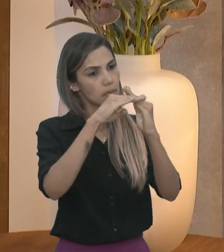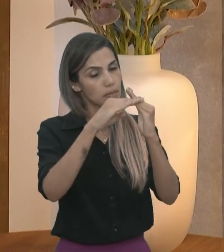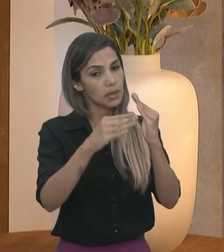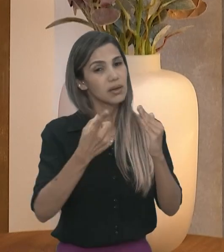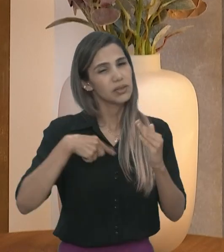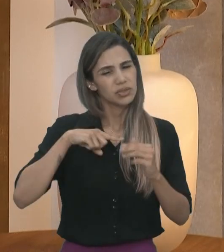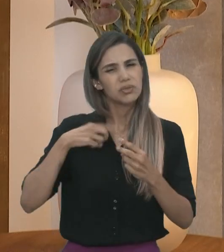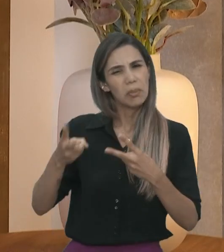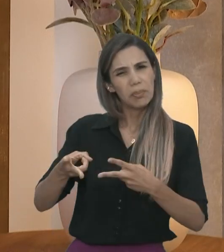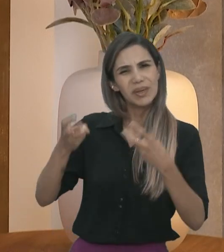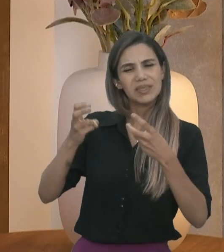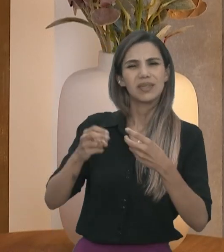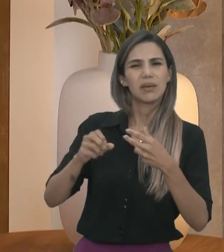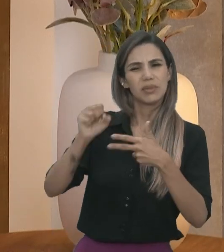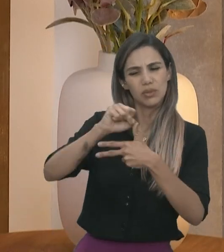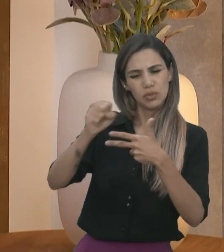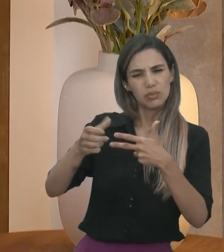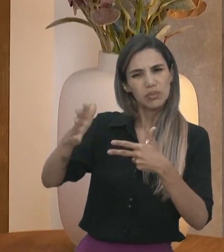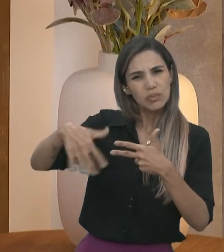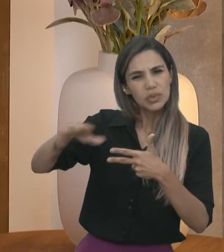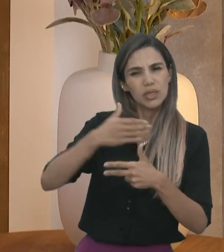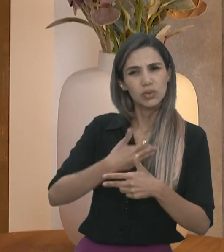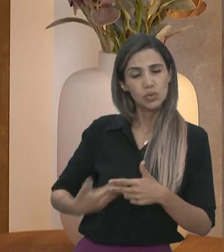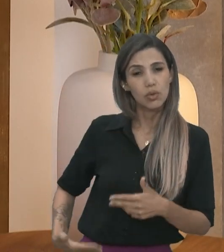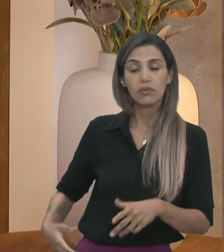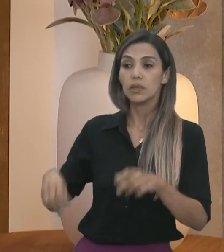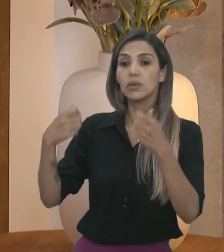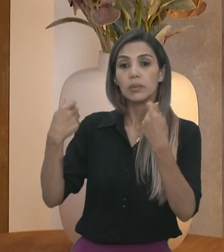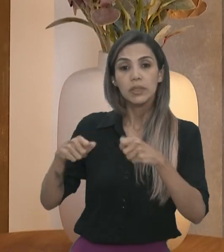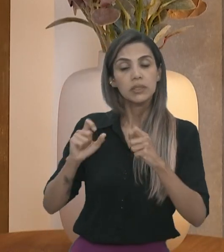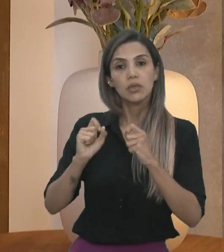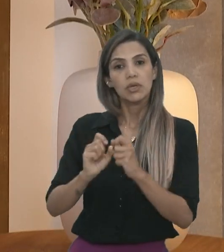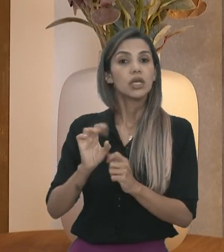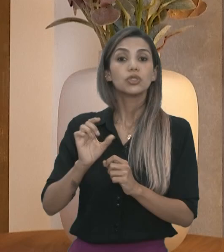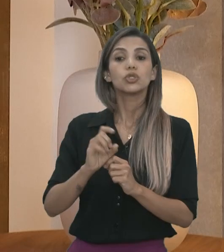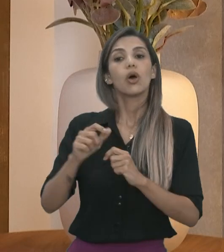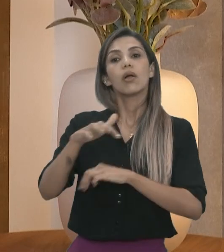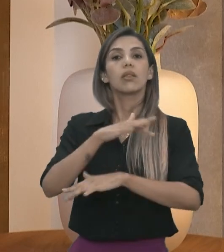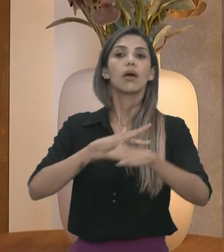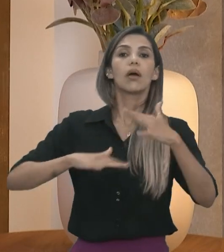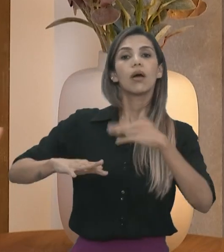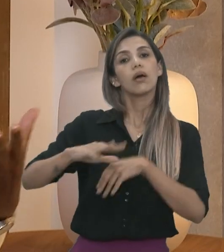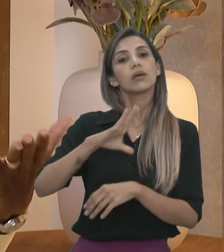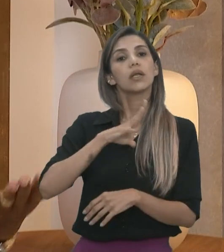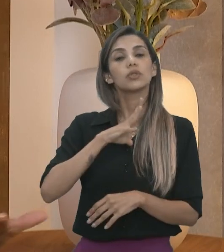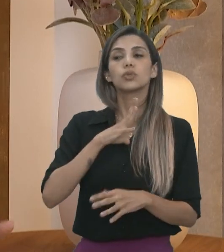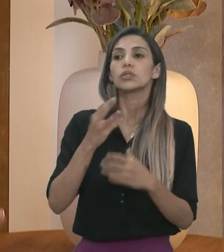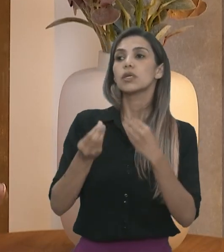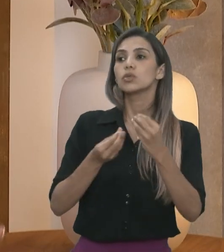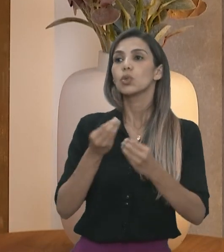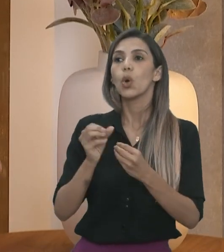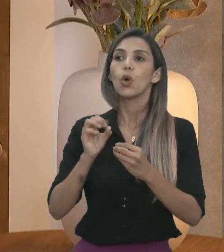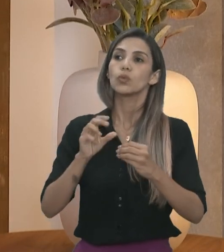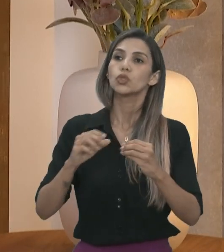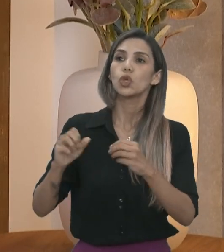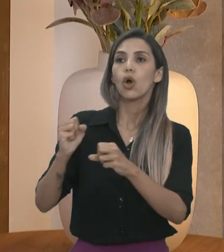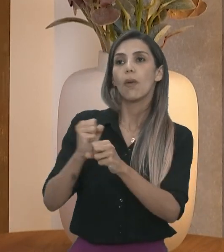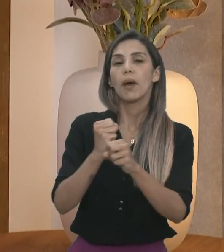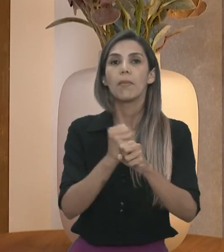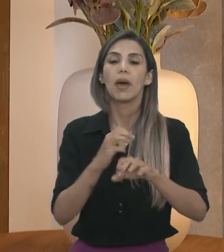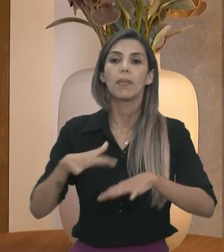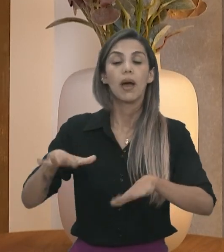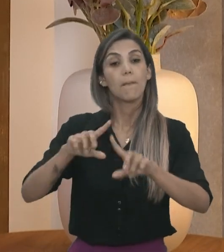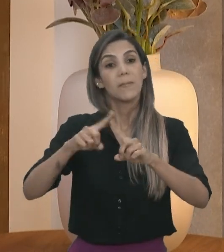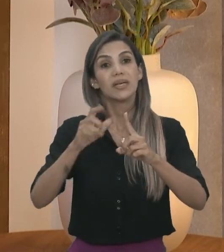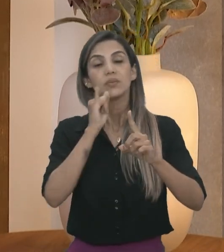poder público ele precisa não pensar somente na reocupação do centro, mas também pensar nas edificações que já